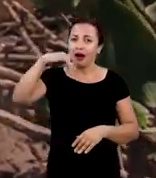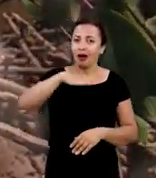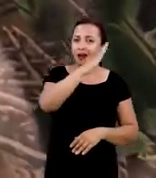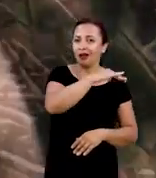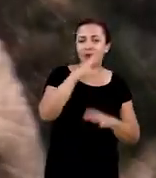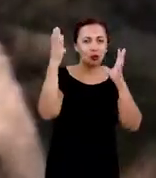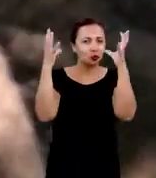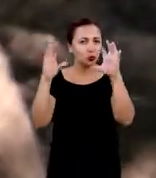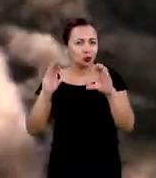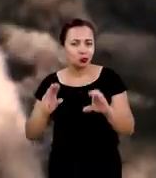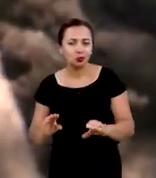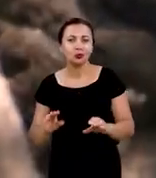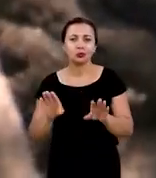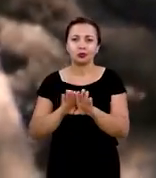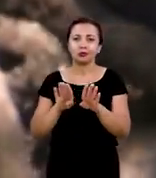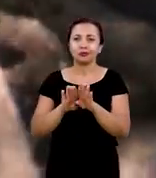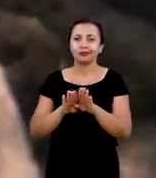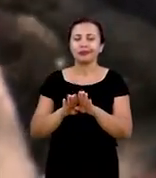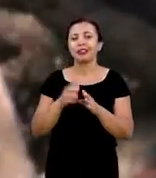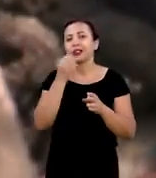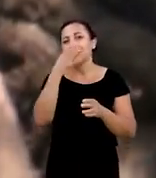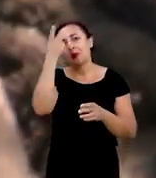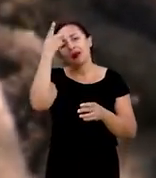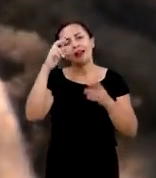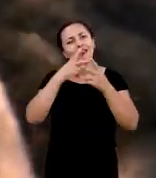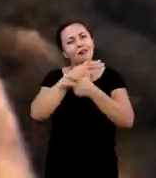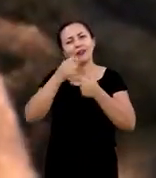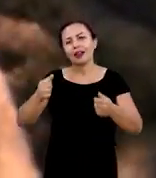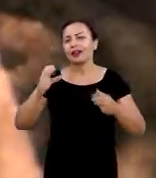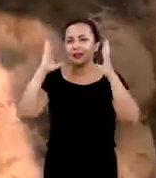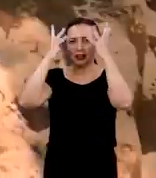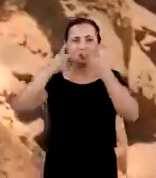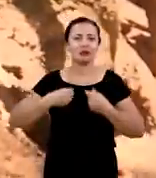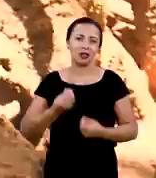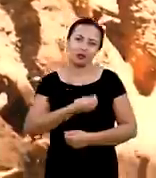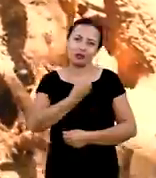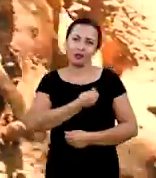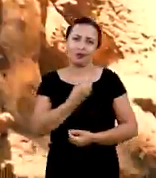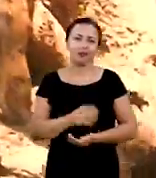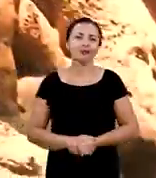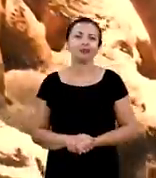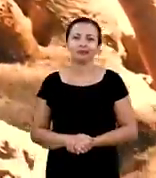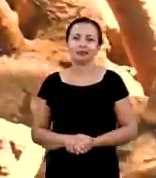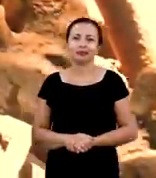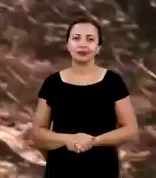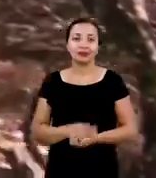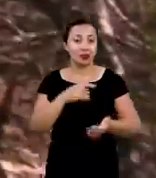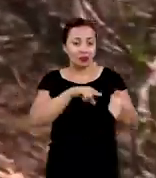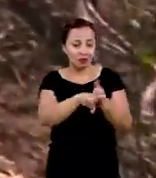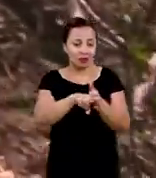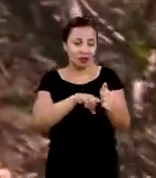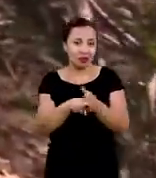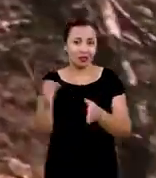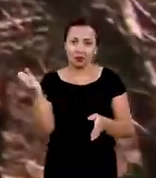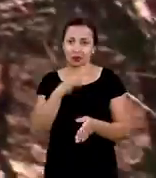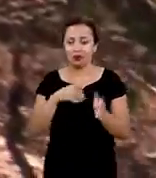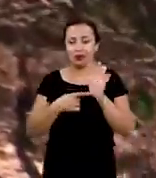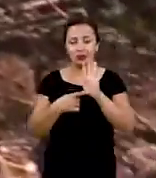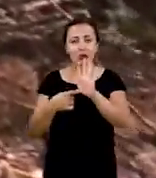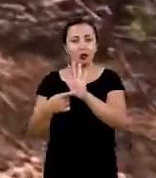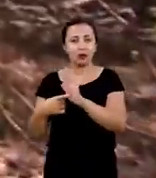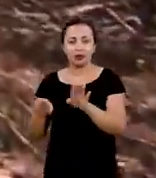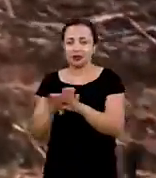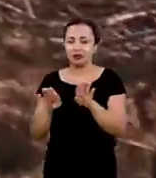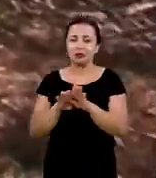raízes servem de berçário natural para diversas espécies de animais. Pesquisas mais recentes